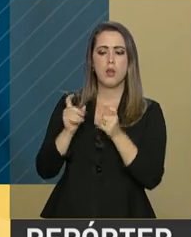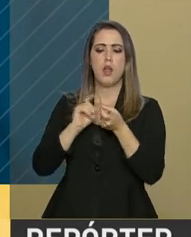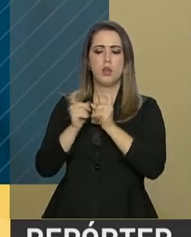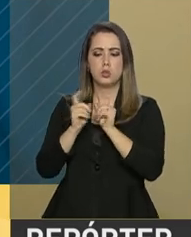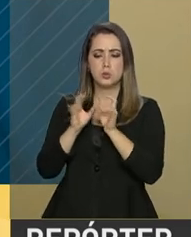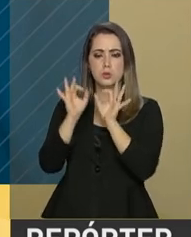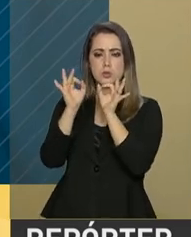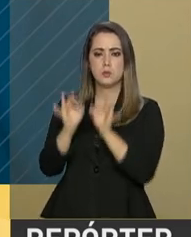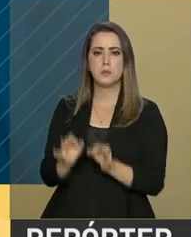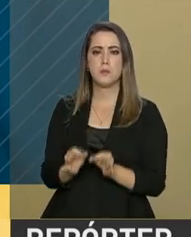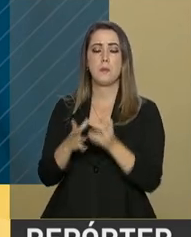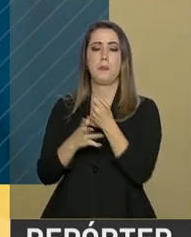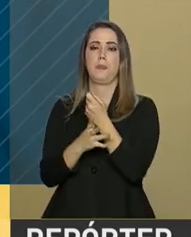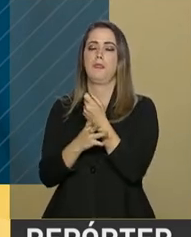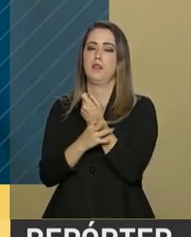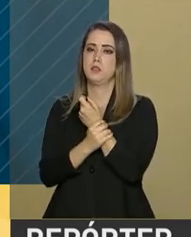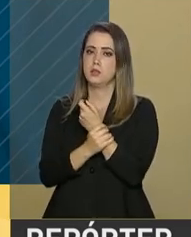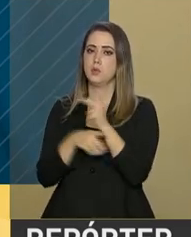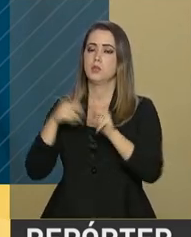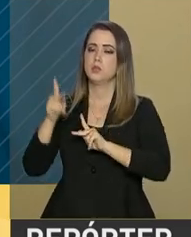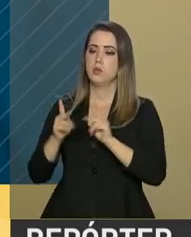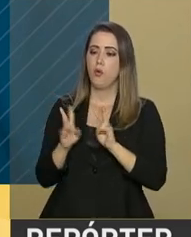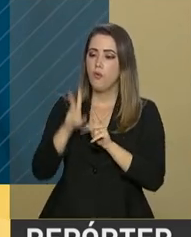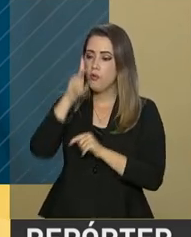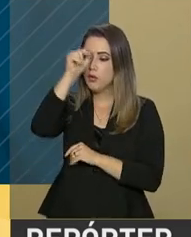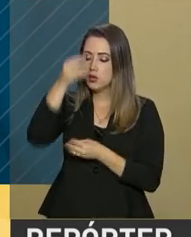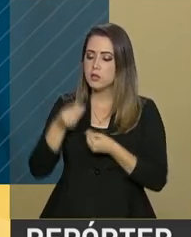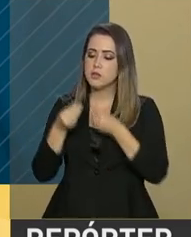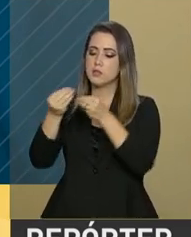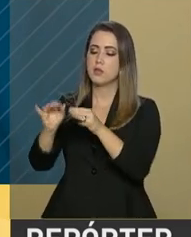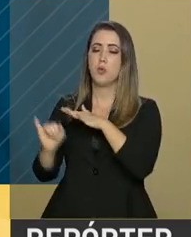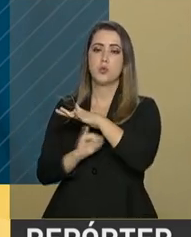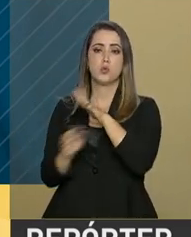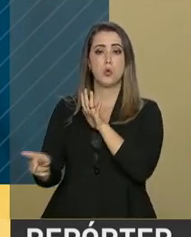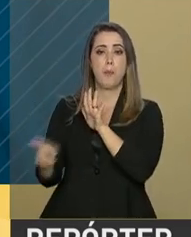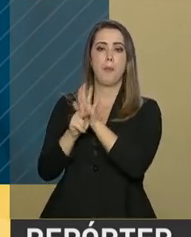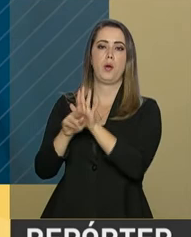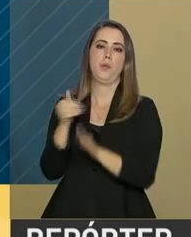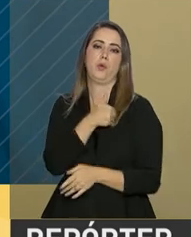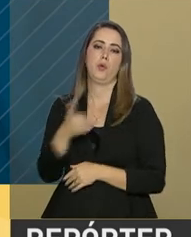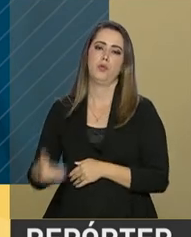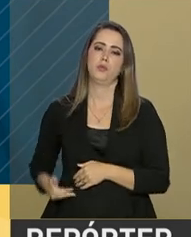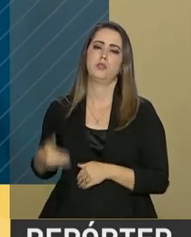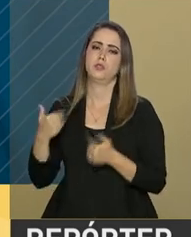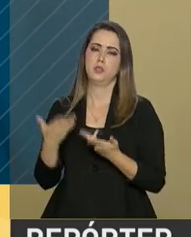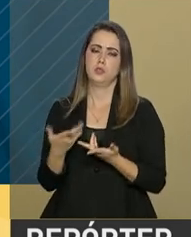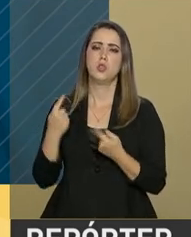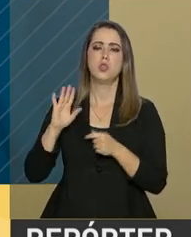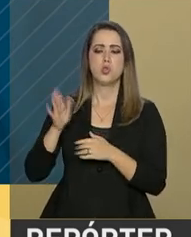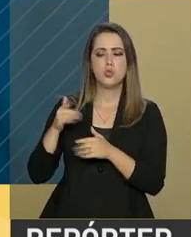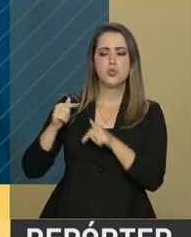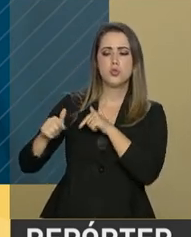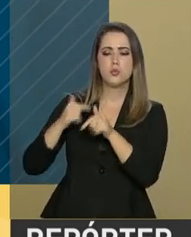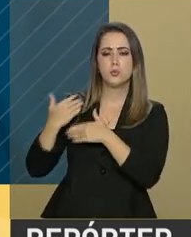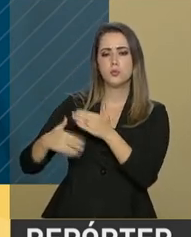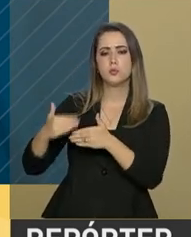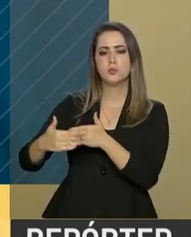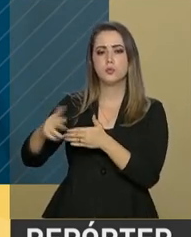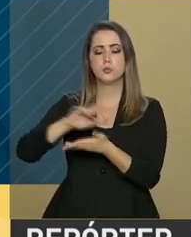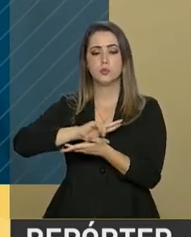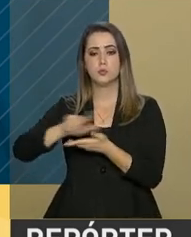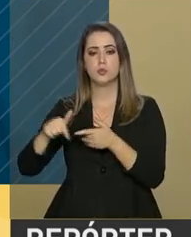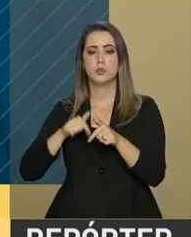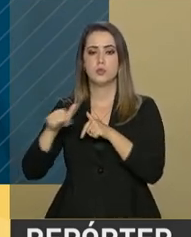órgãos de segurança pública e fortalecê los como instituições do estado é alguma coisa foi feita é muito